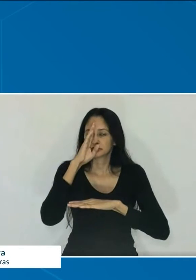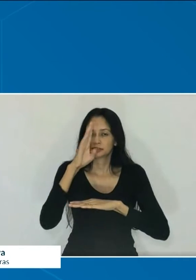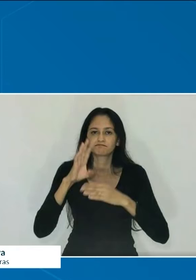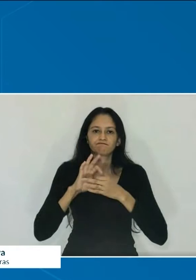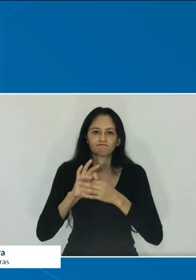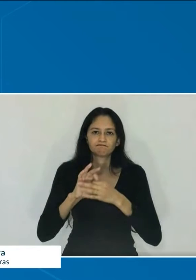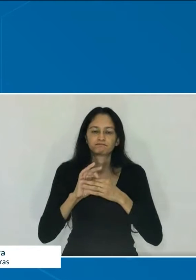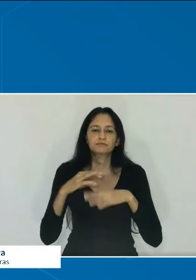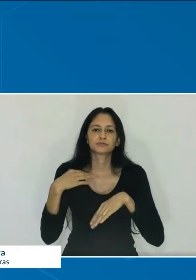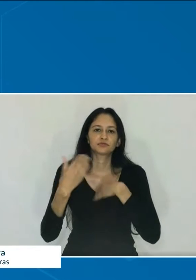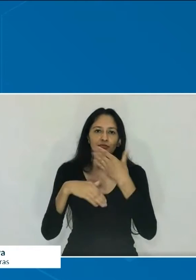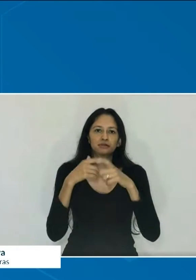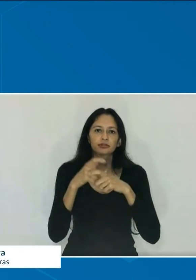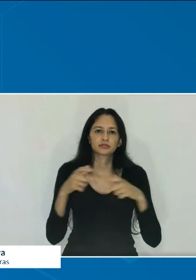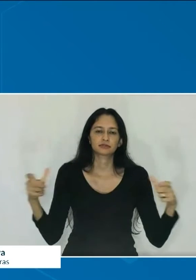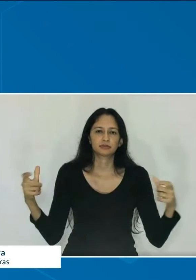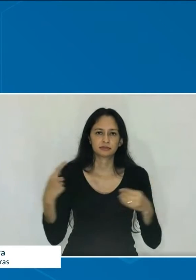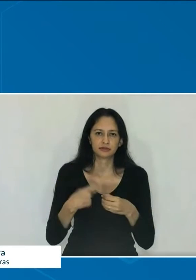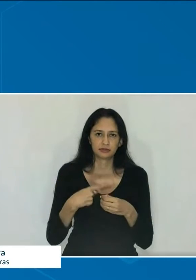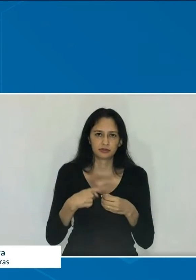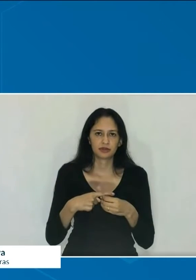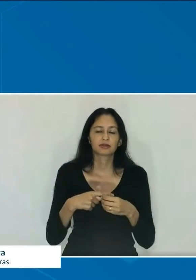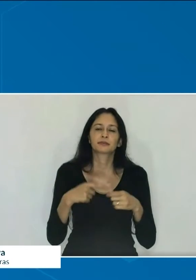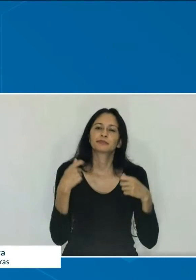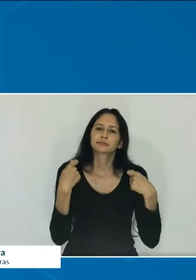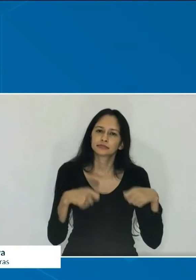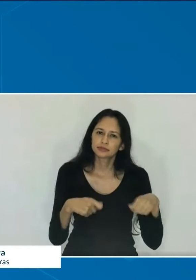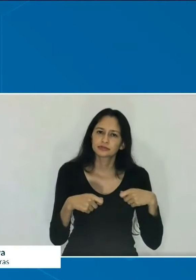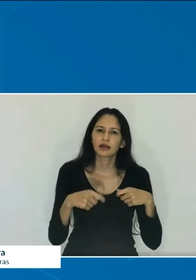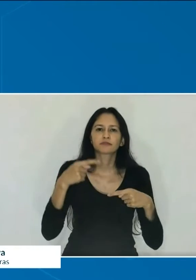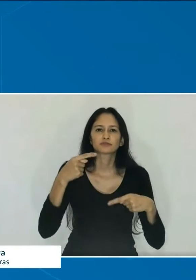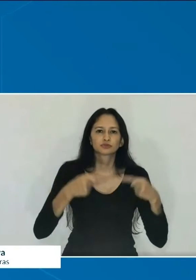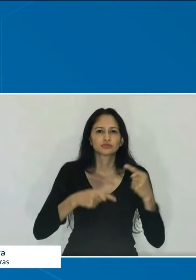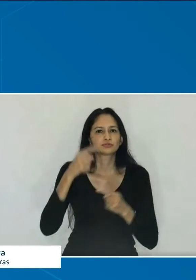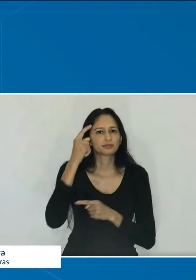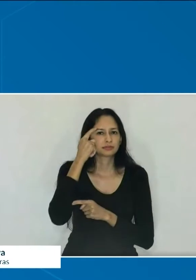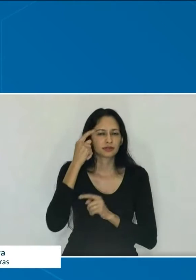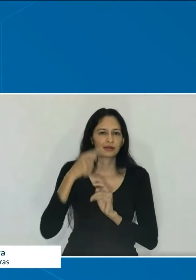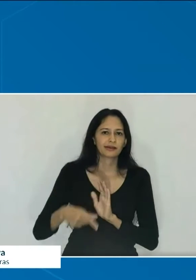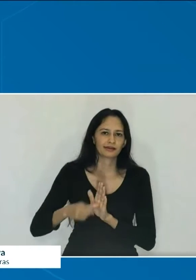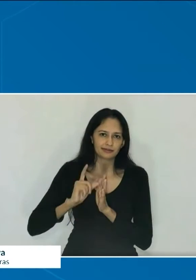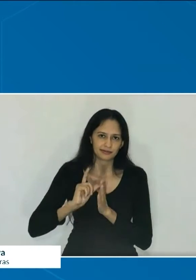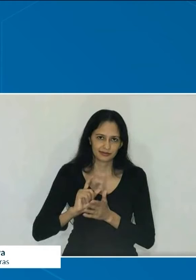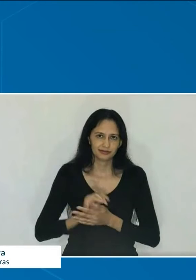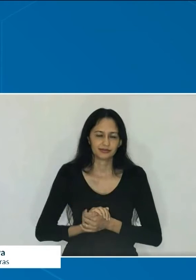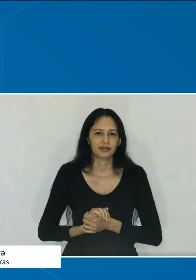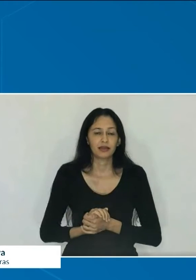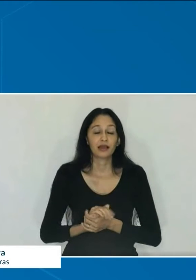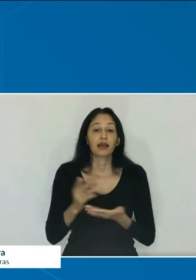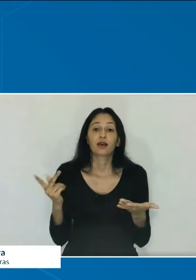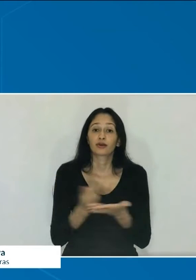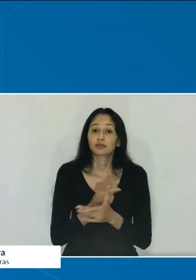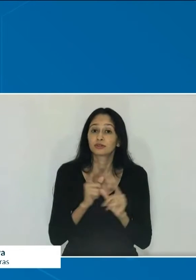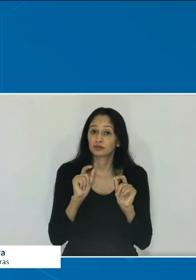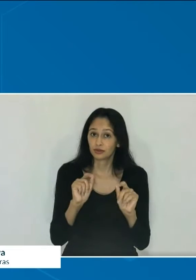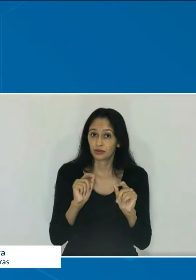urbano. Então, ele deveria ser pensado dessa forma. E aí, o que acontece? Nós temos hoje, por exemplo, na região